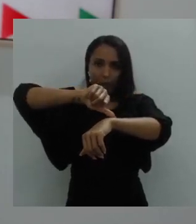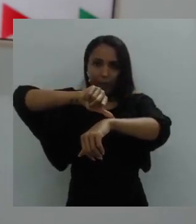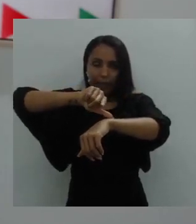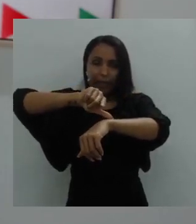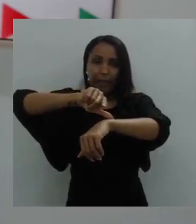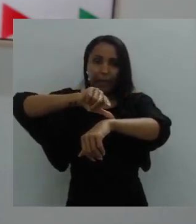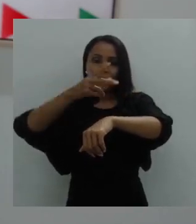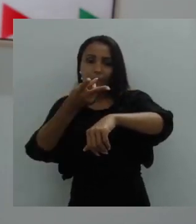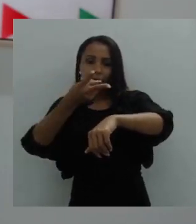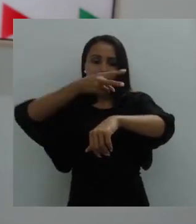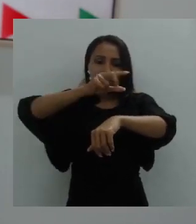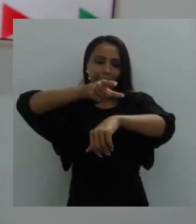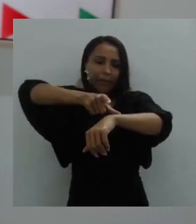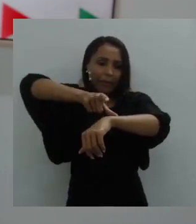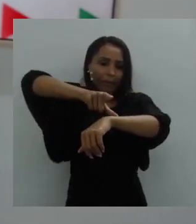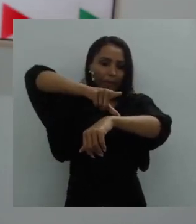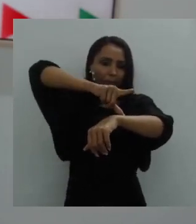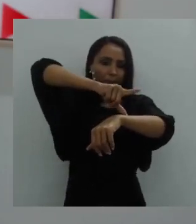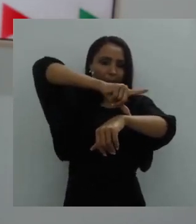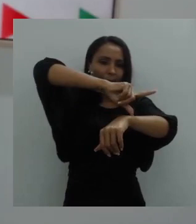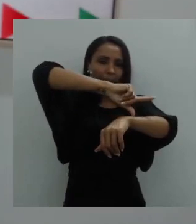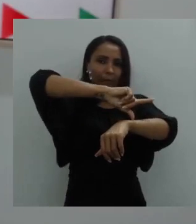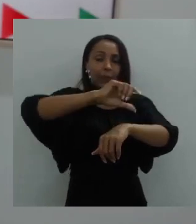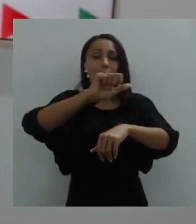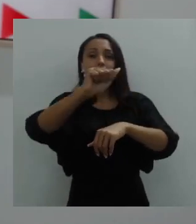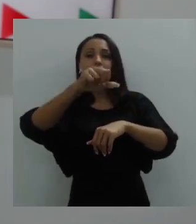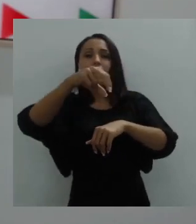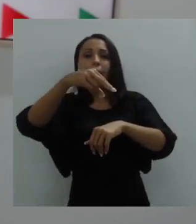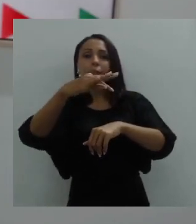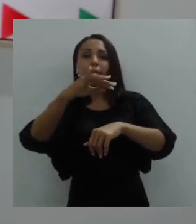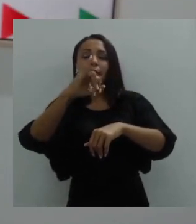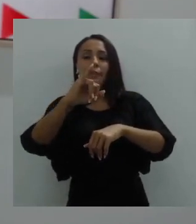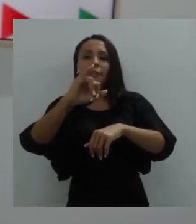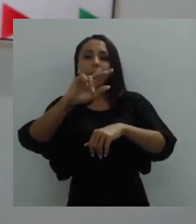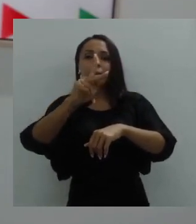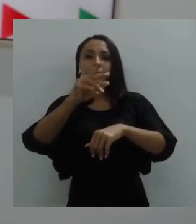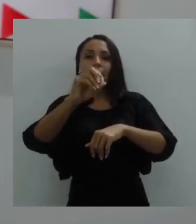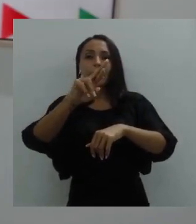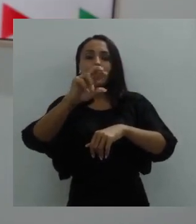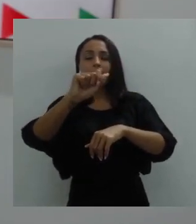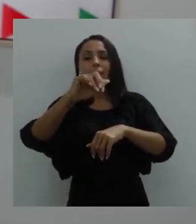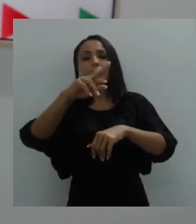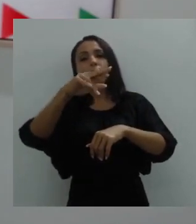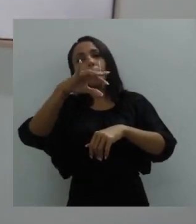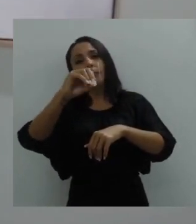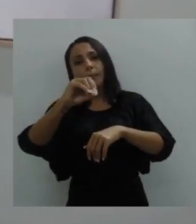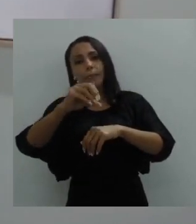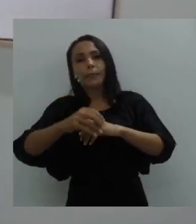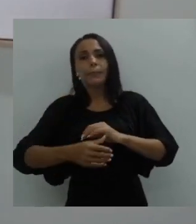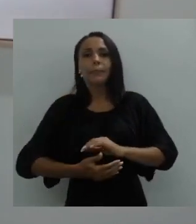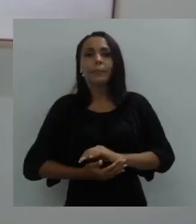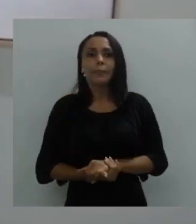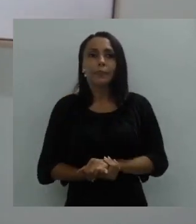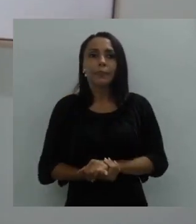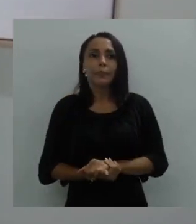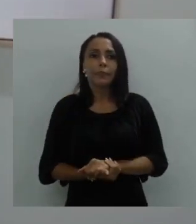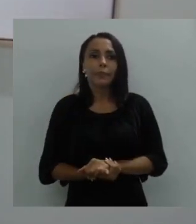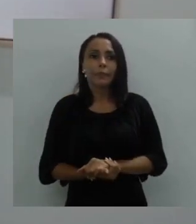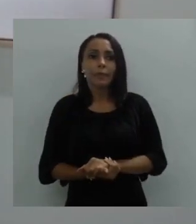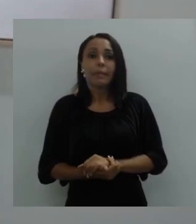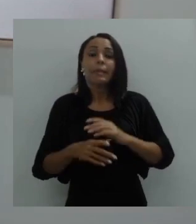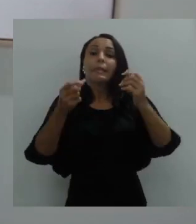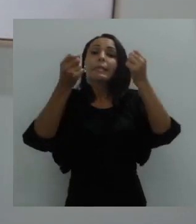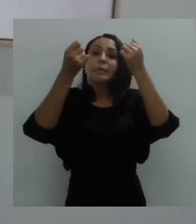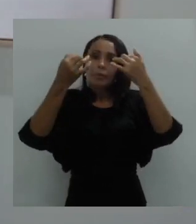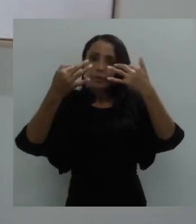ao contrário, é chamado de anti-horário. Tranquilo? E aí, ó, explicando